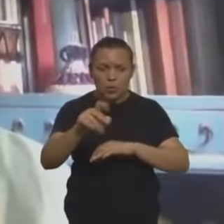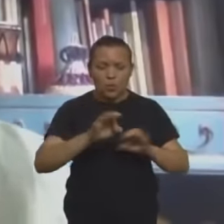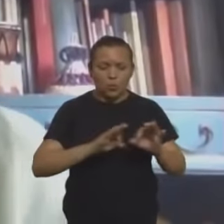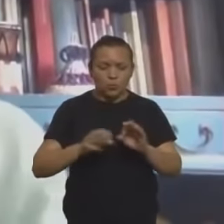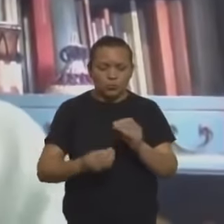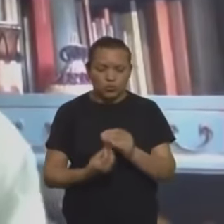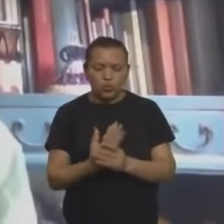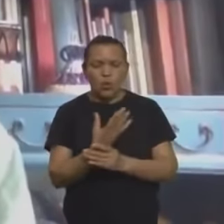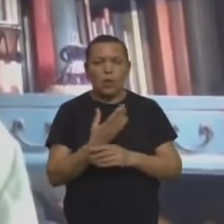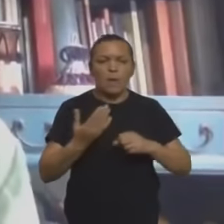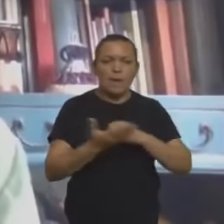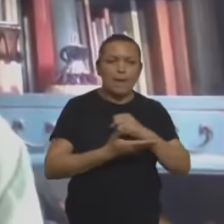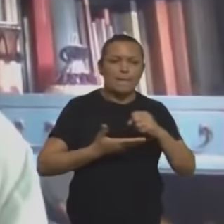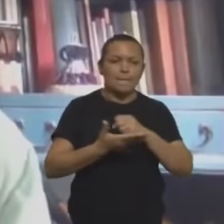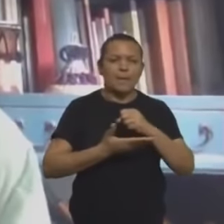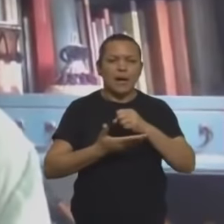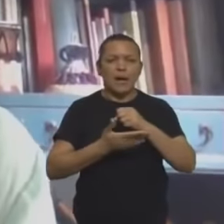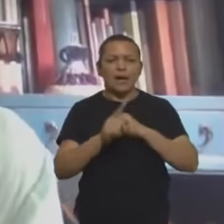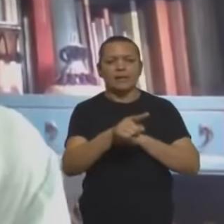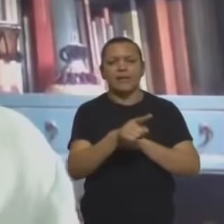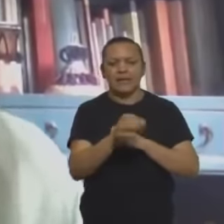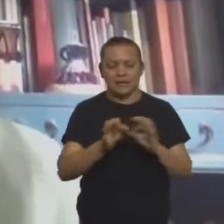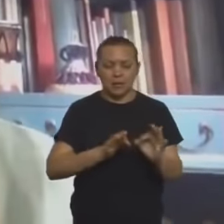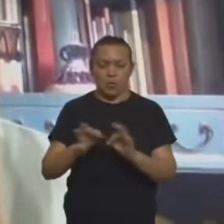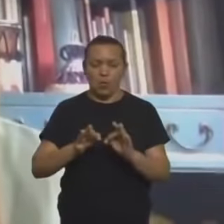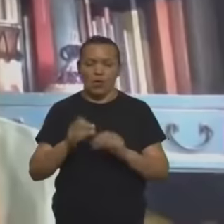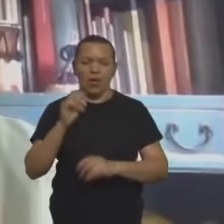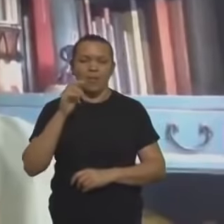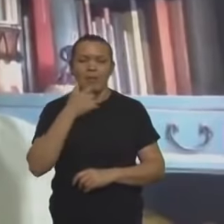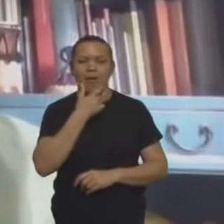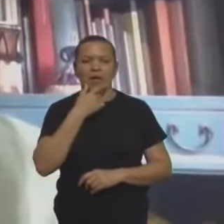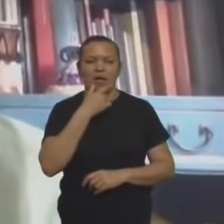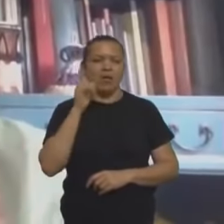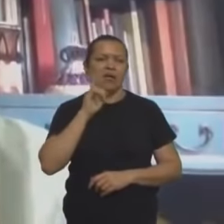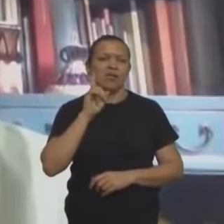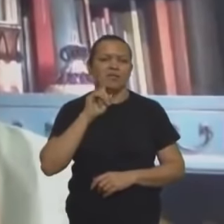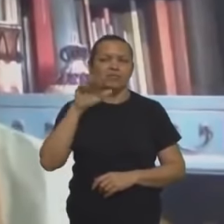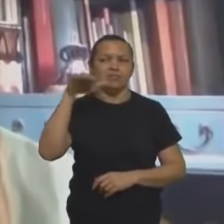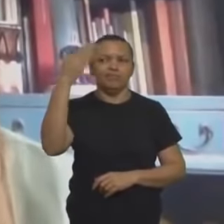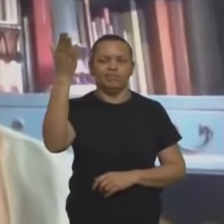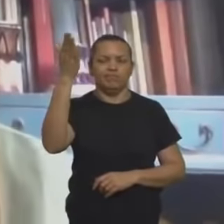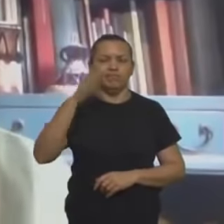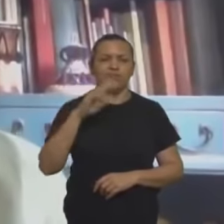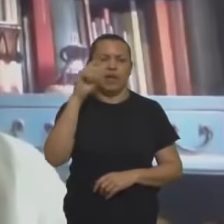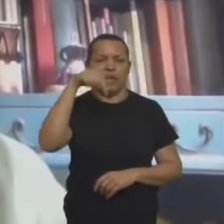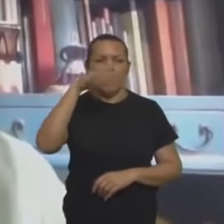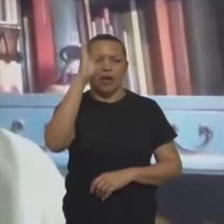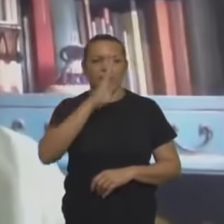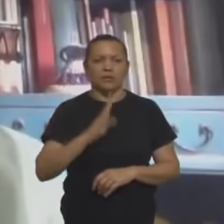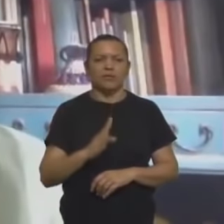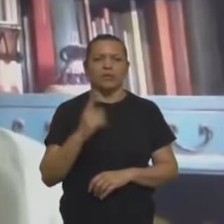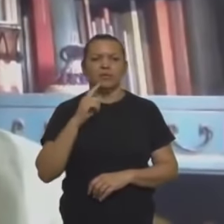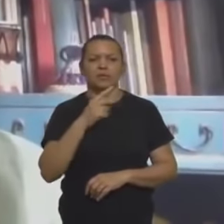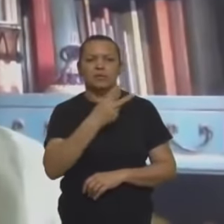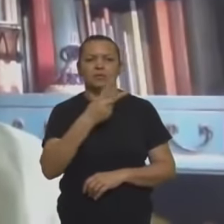base nesses programas americanos. Lá aqui no Brasil, quando em